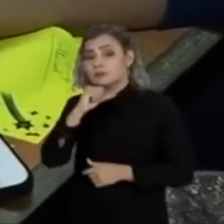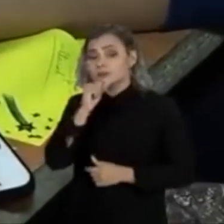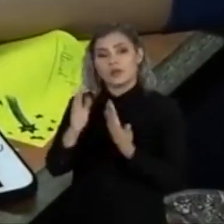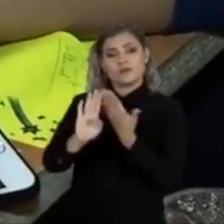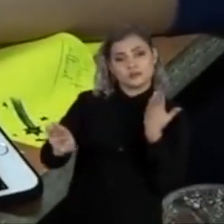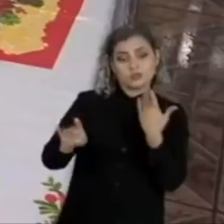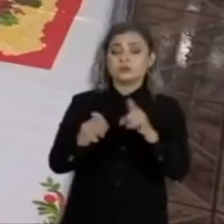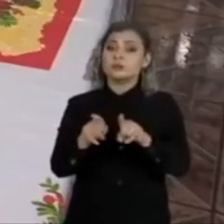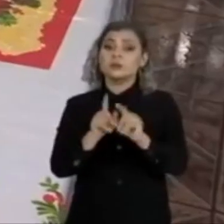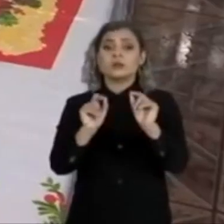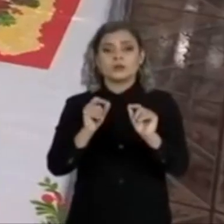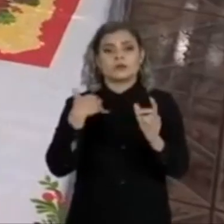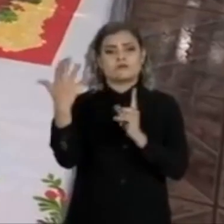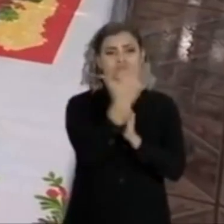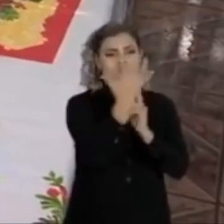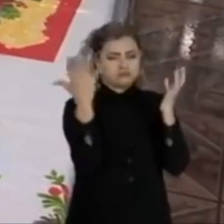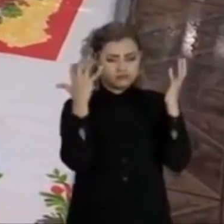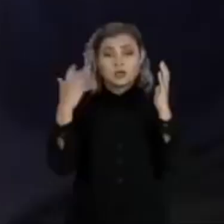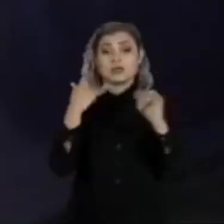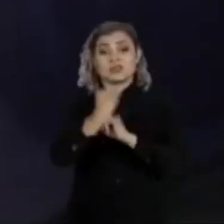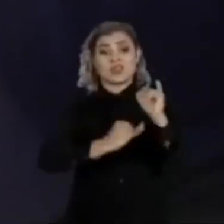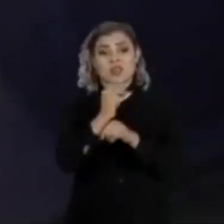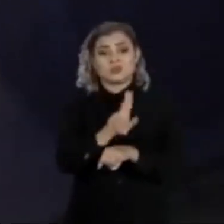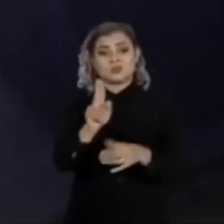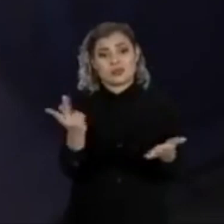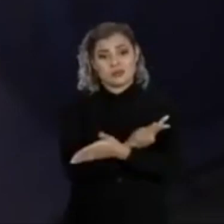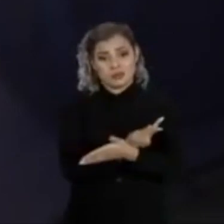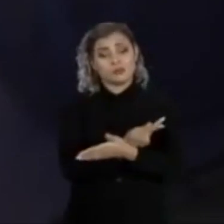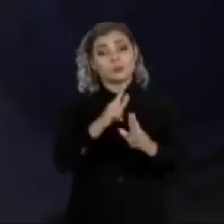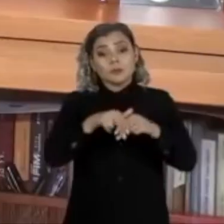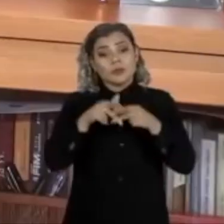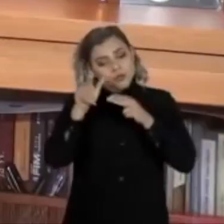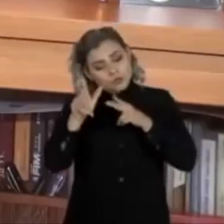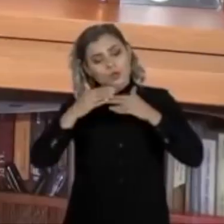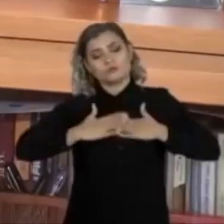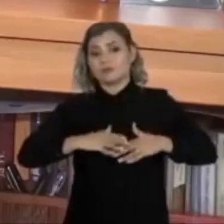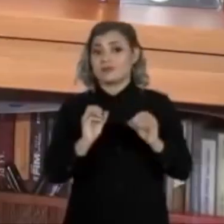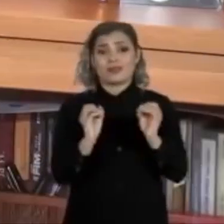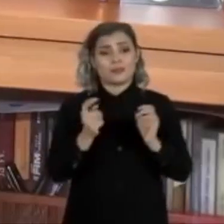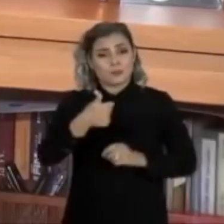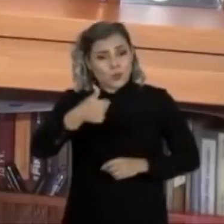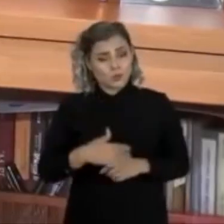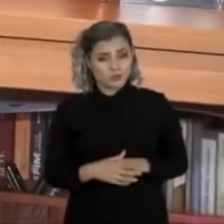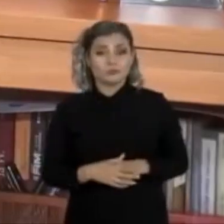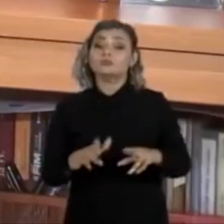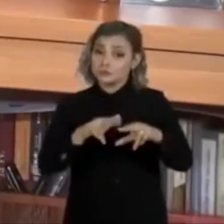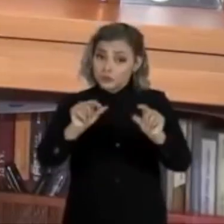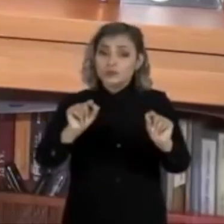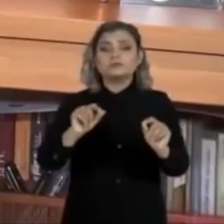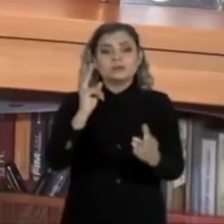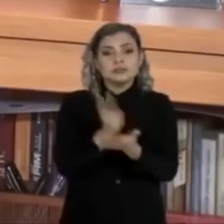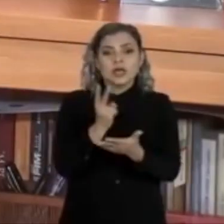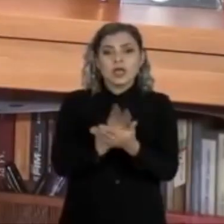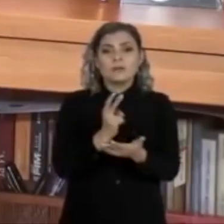e externas e uso inadequado da internet com privação de sono com essa sensação de gratificação